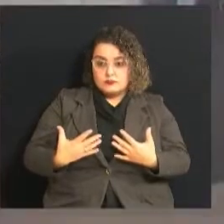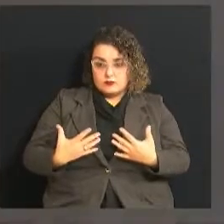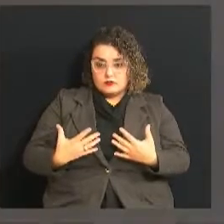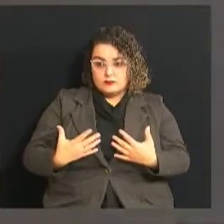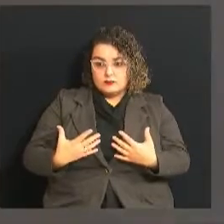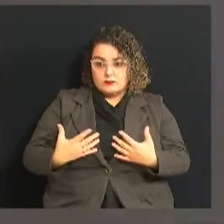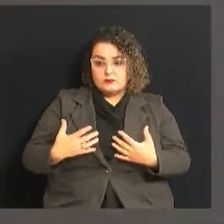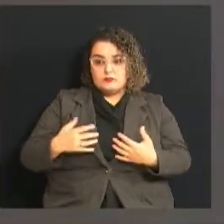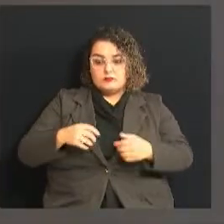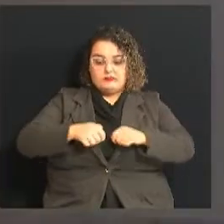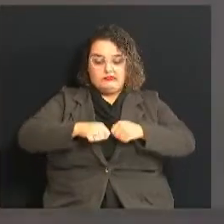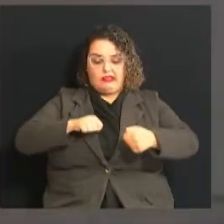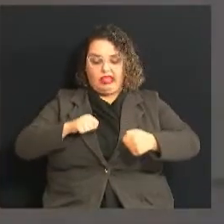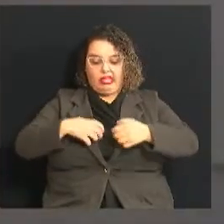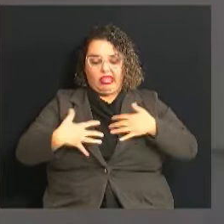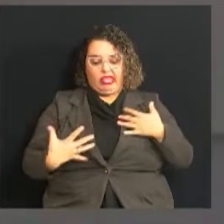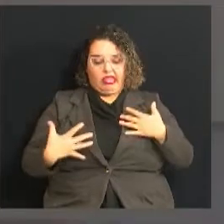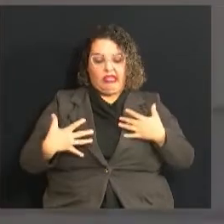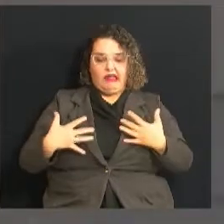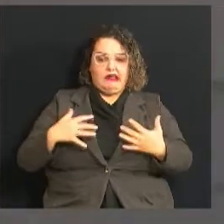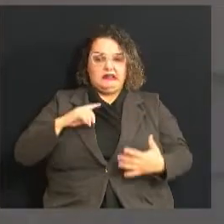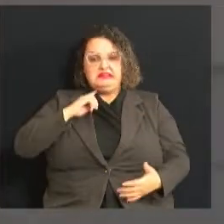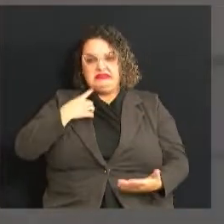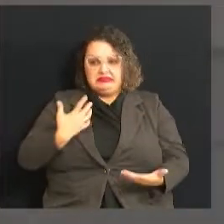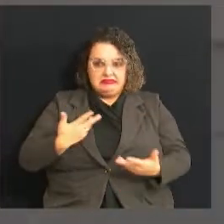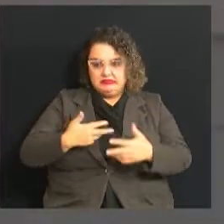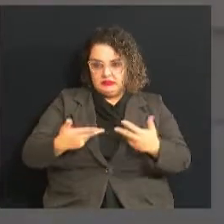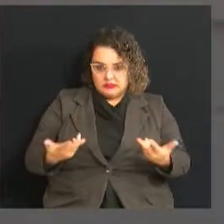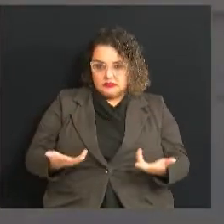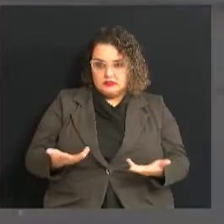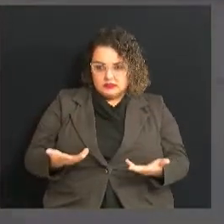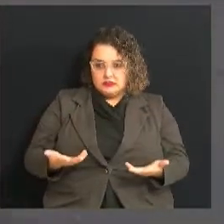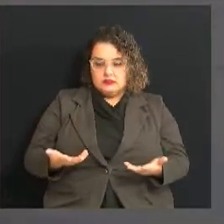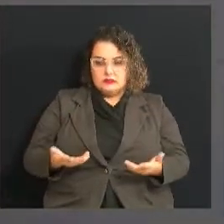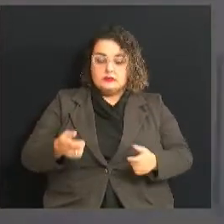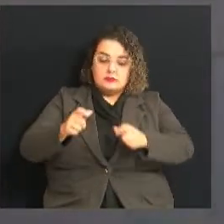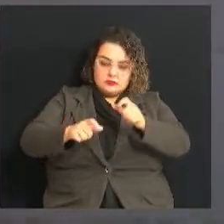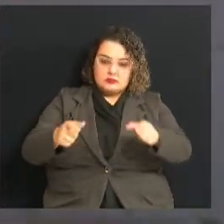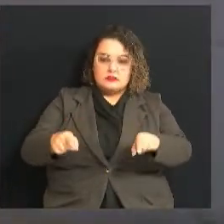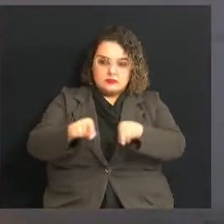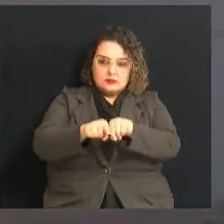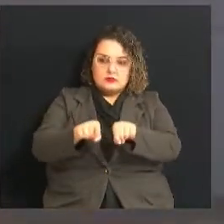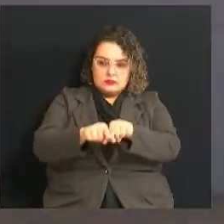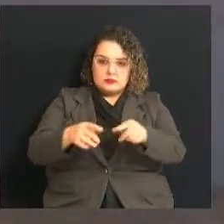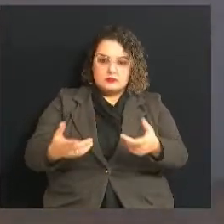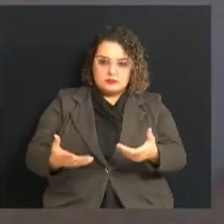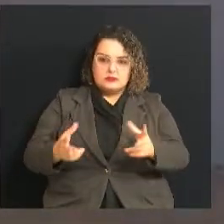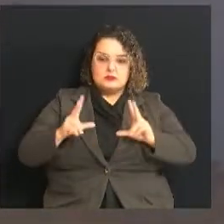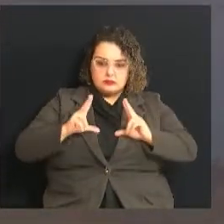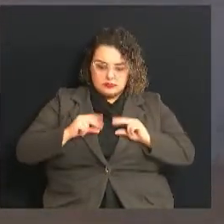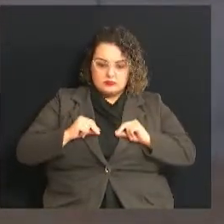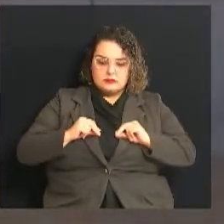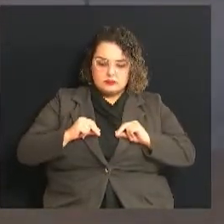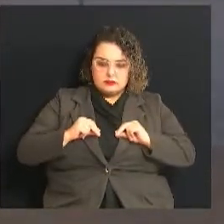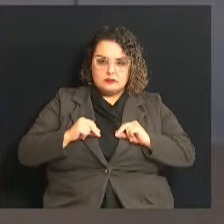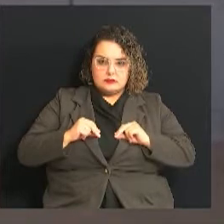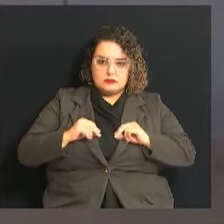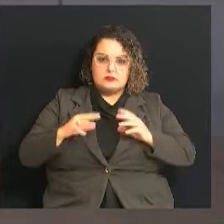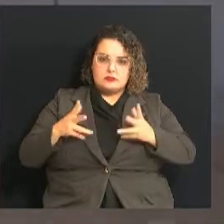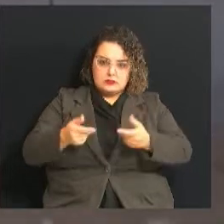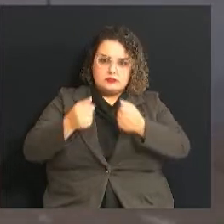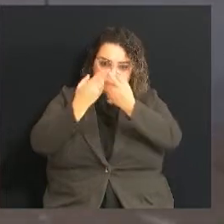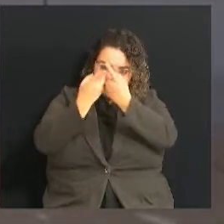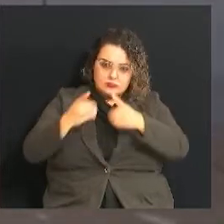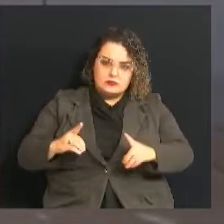esteja rasgado, enfim, né, que as pessoas também, elas merecem toda a dignidade do mundo,